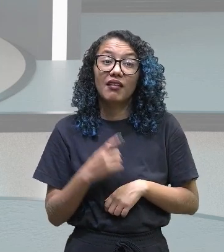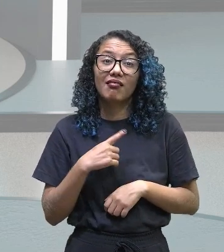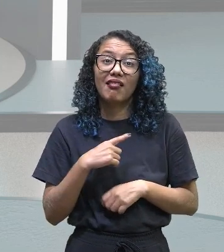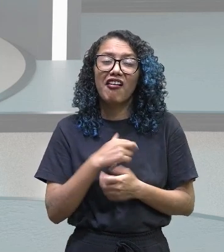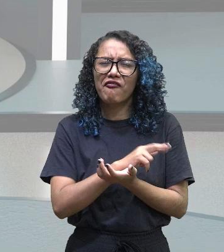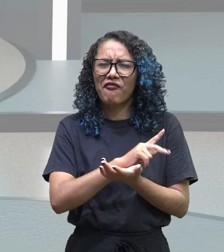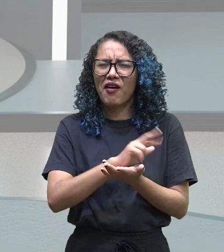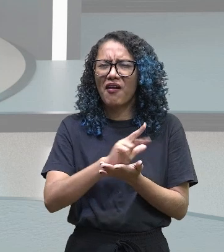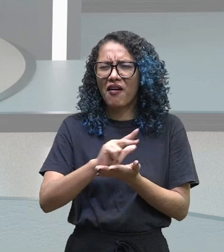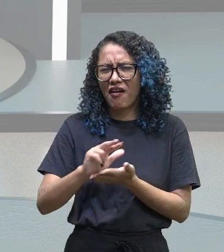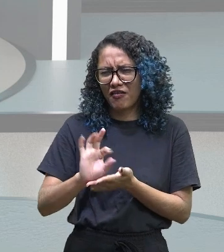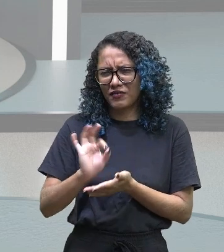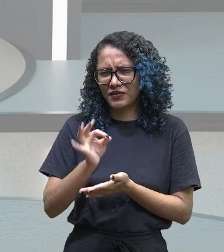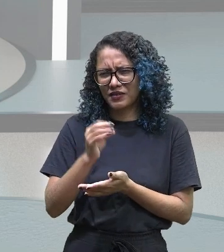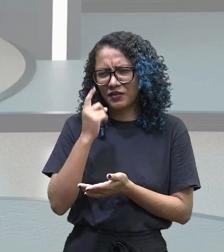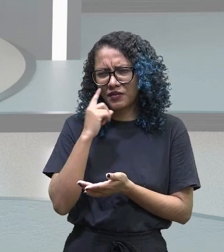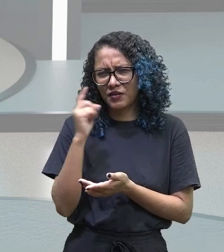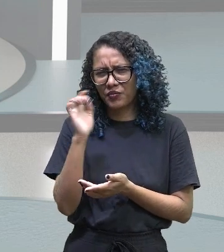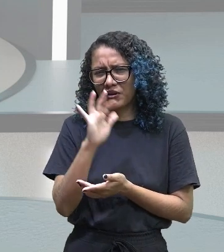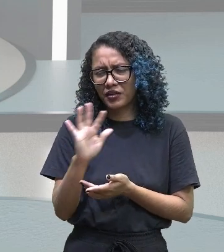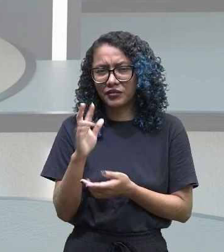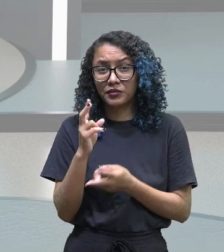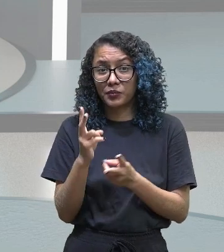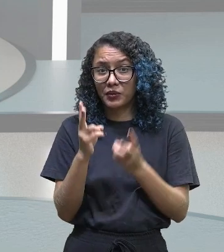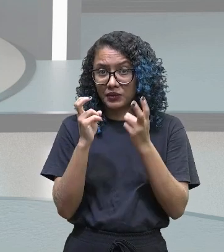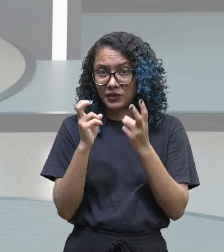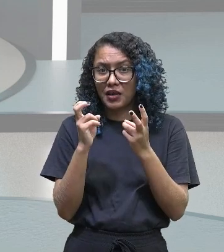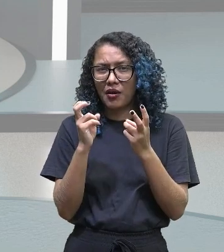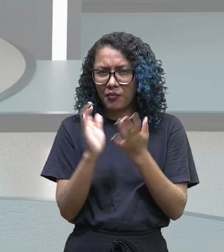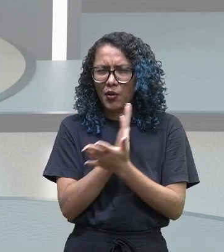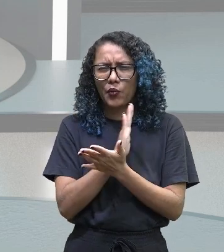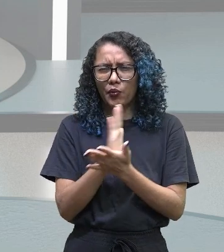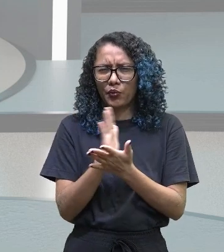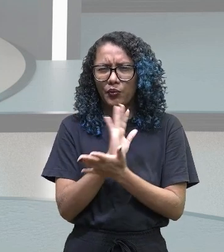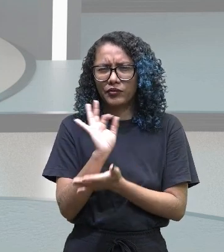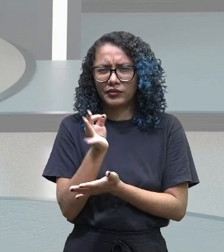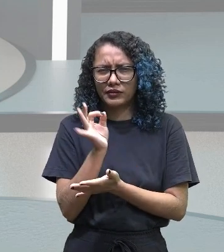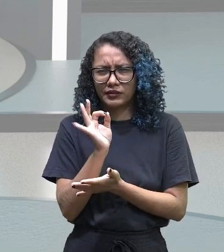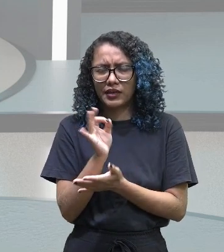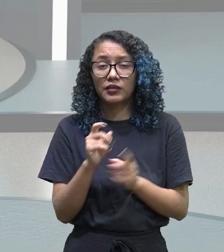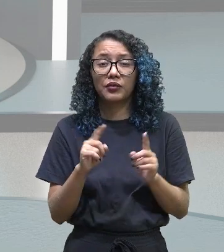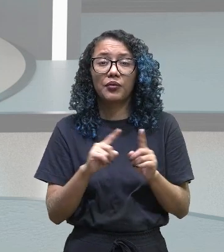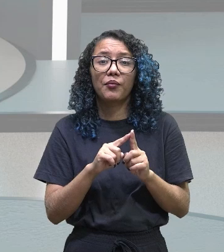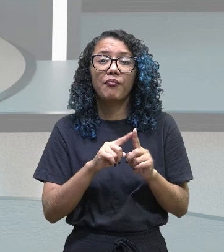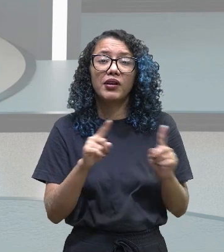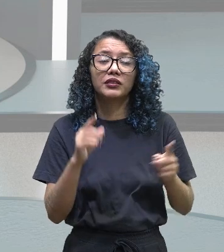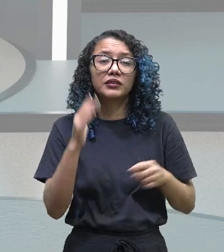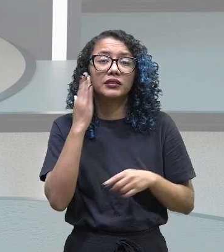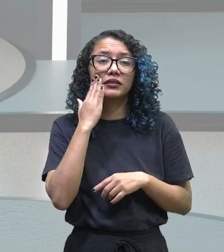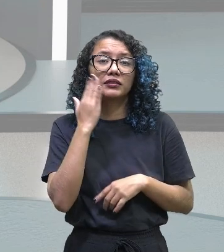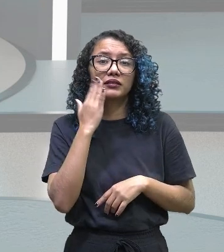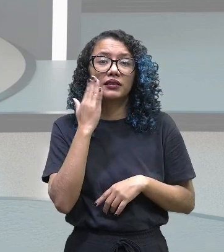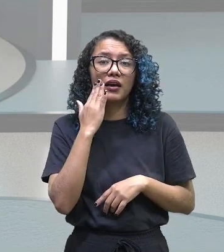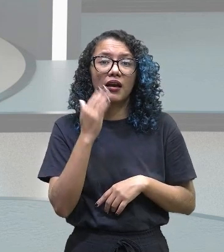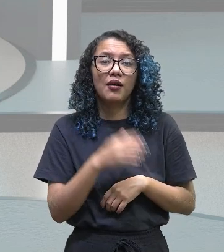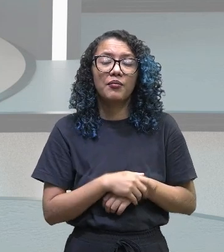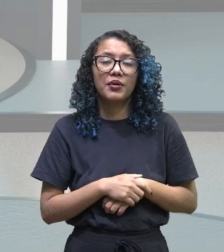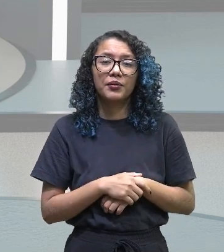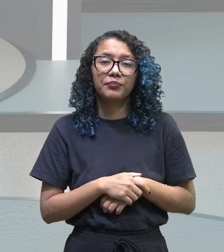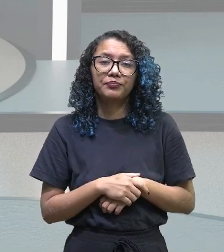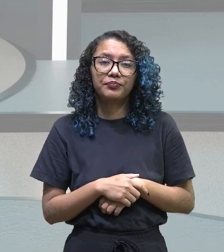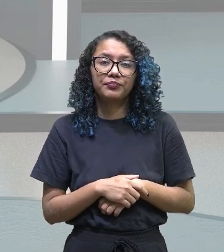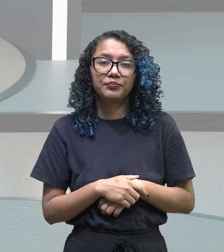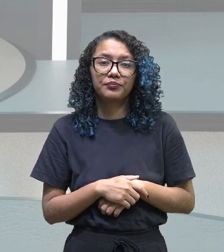vários, né? Aqui na nossa imagem a gente consegue visualizar alguns, mas nós sabemos em